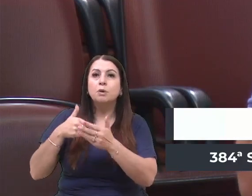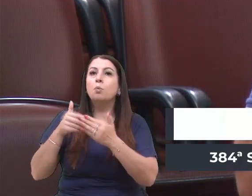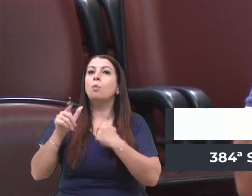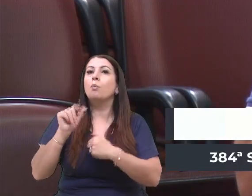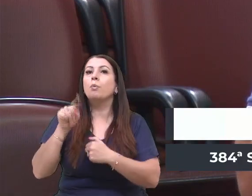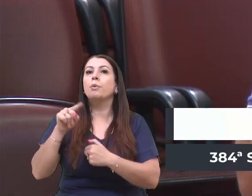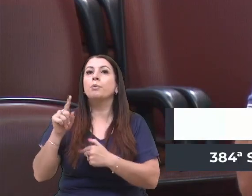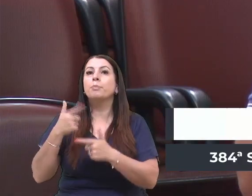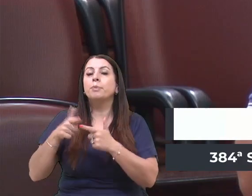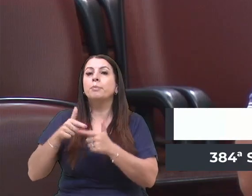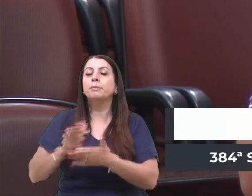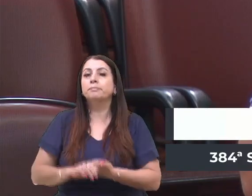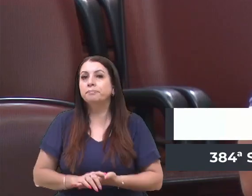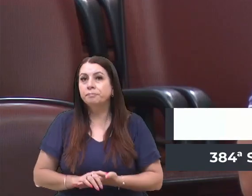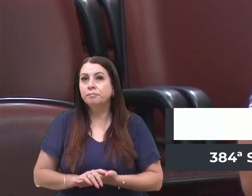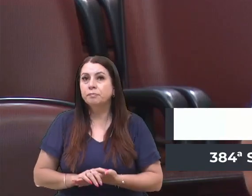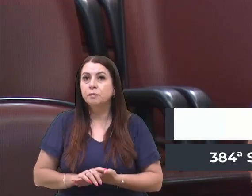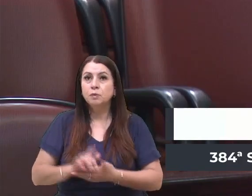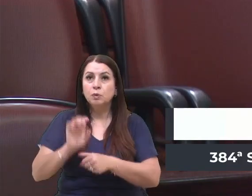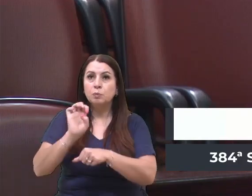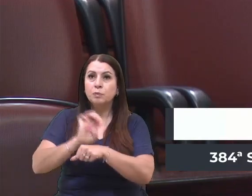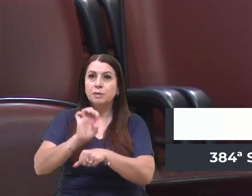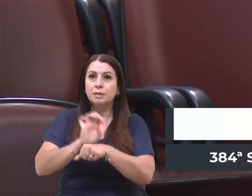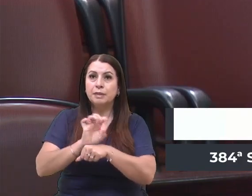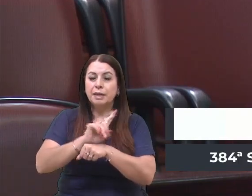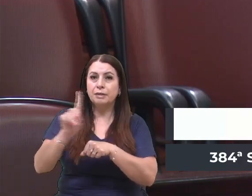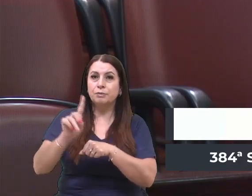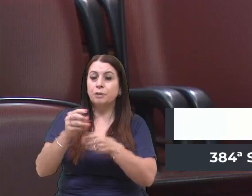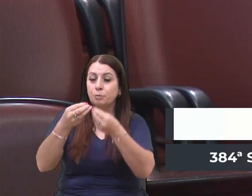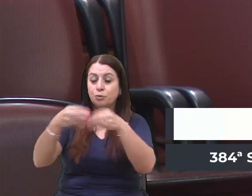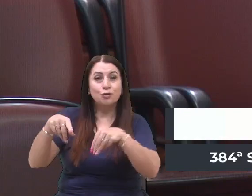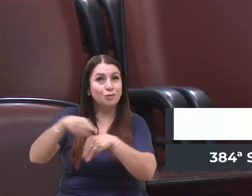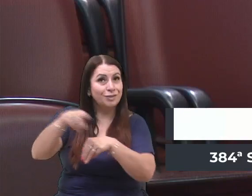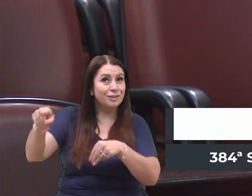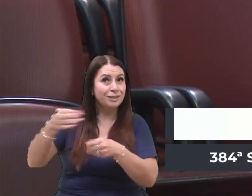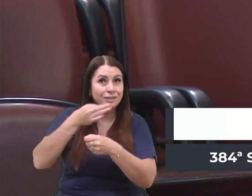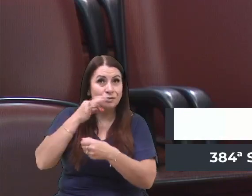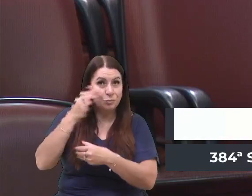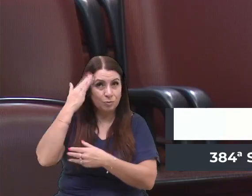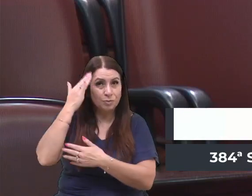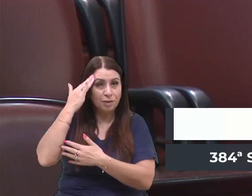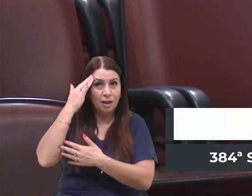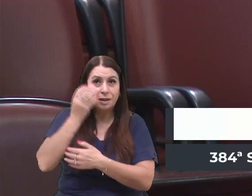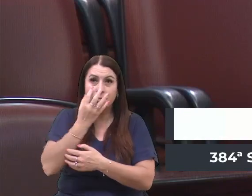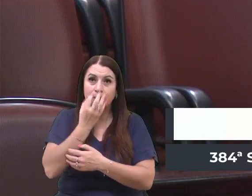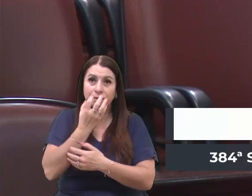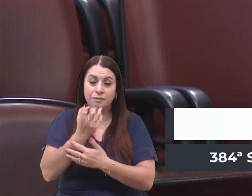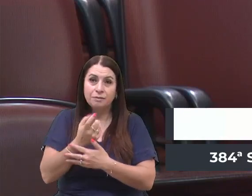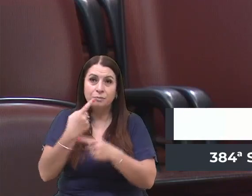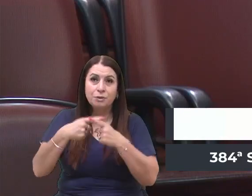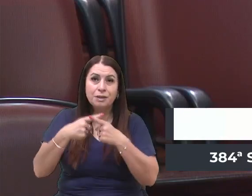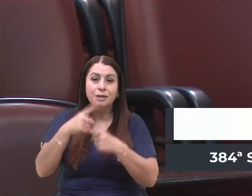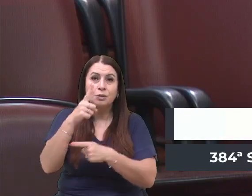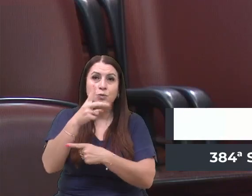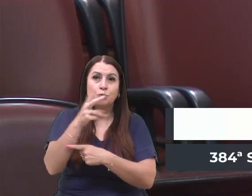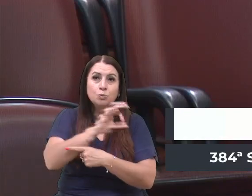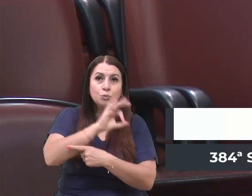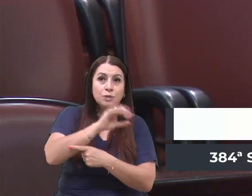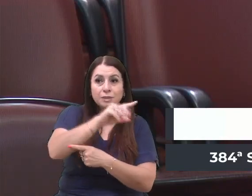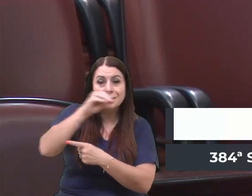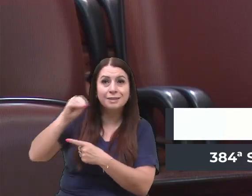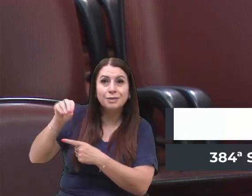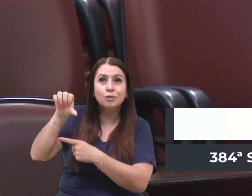problema? O Estado está dando um calote em Caxias do Sul, o senhor sabe, vereador Cadore? Porque tem que passar 12%, está passando